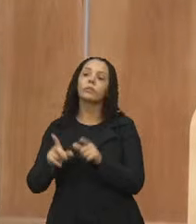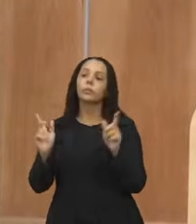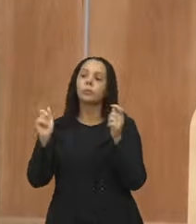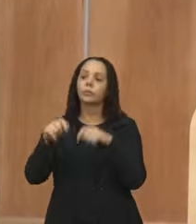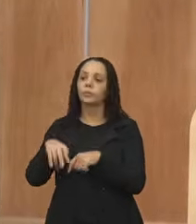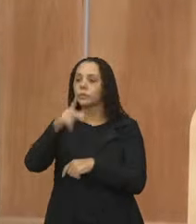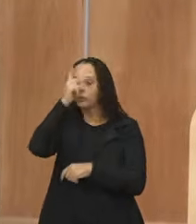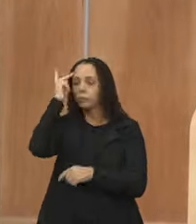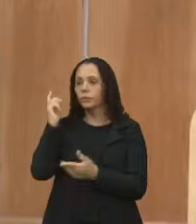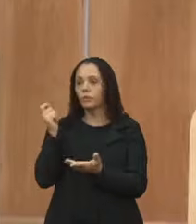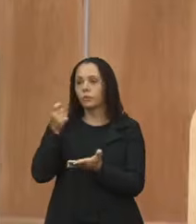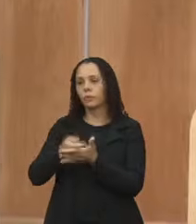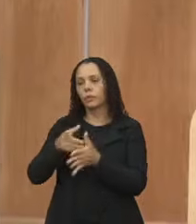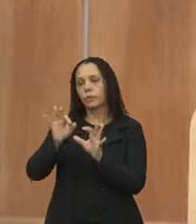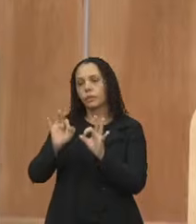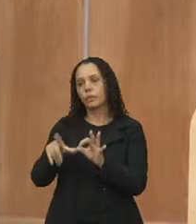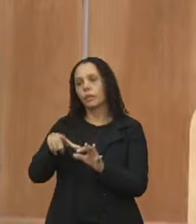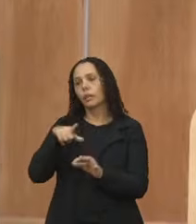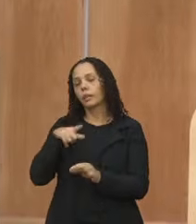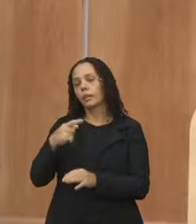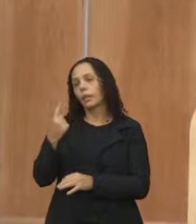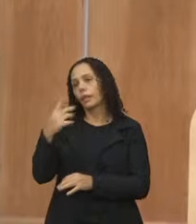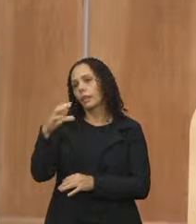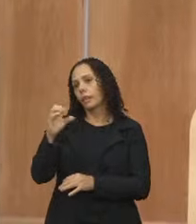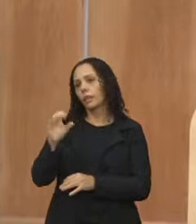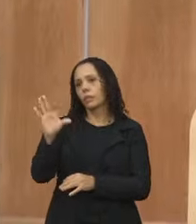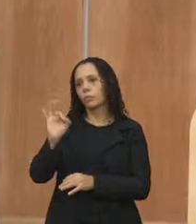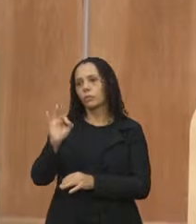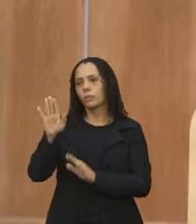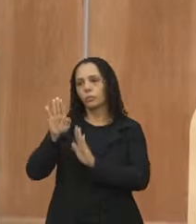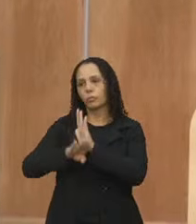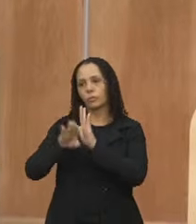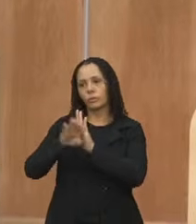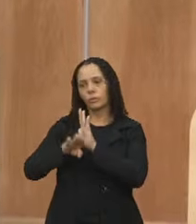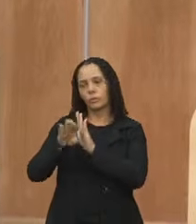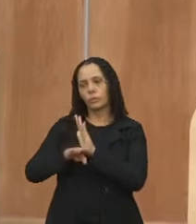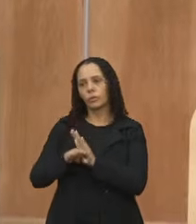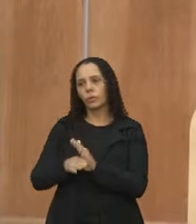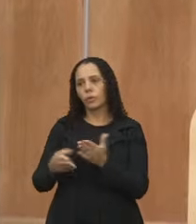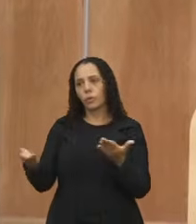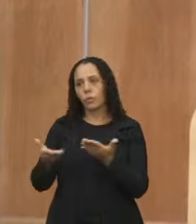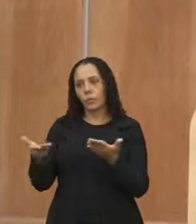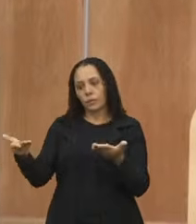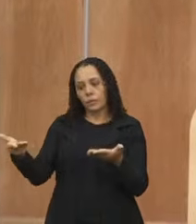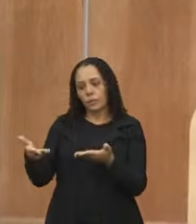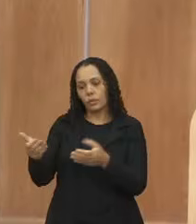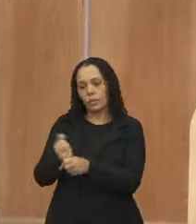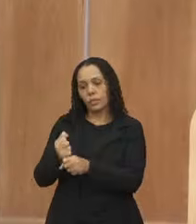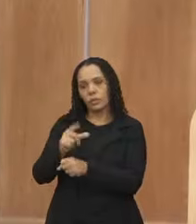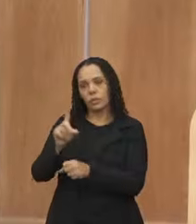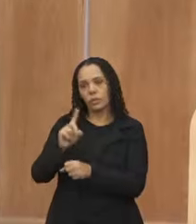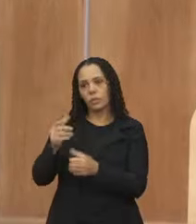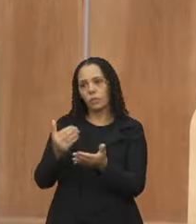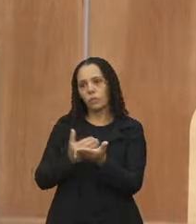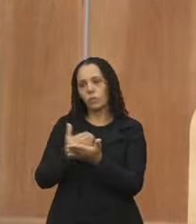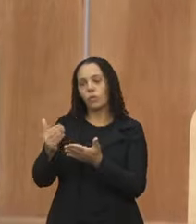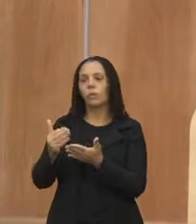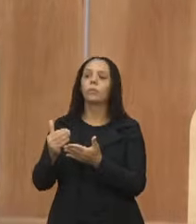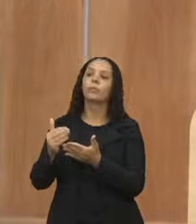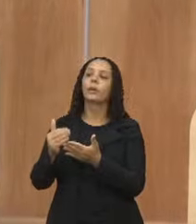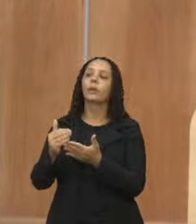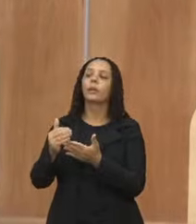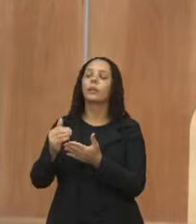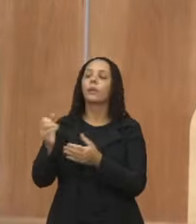pessoas que pagam em dia tenham 10% de desconto, e ela não vai valer agora para 2025. Começa, pelo princípio da não